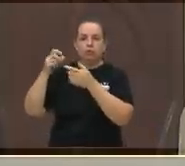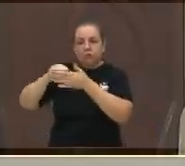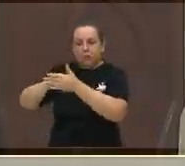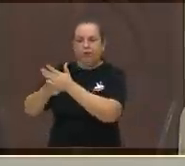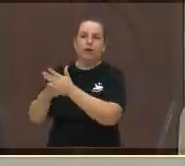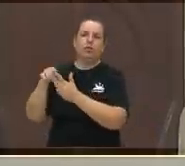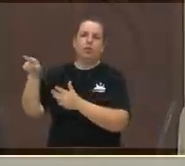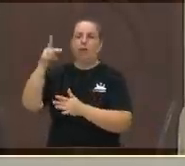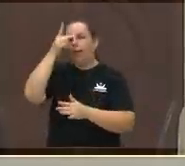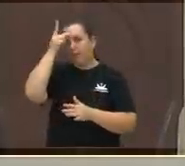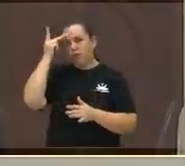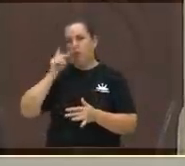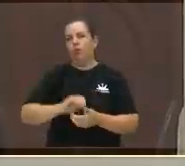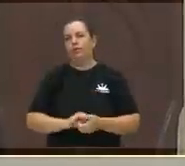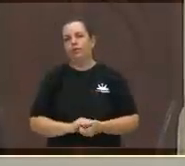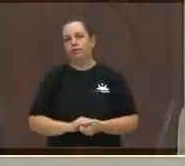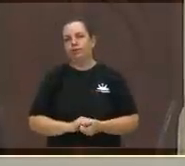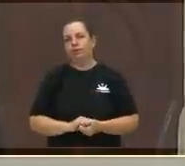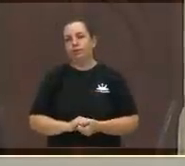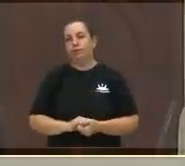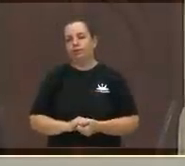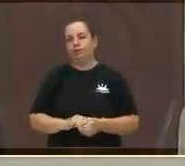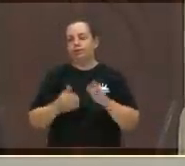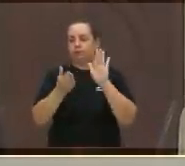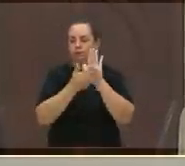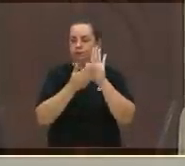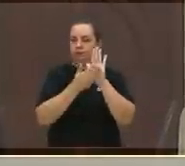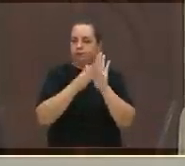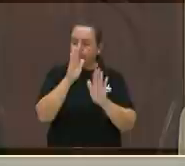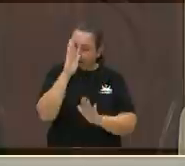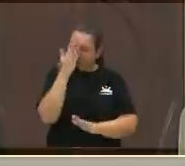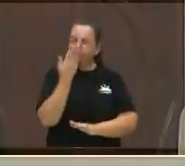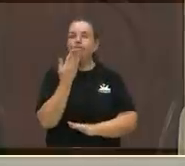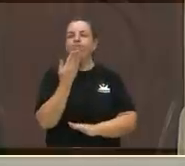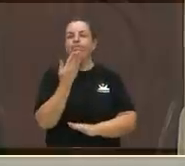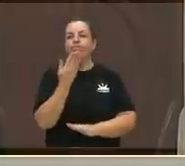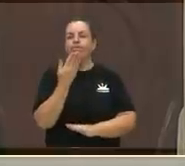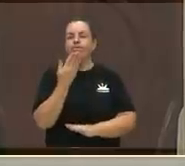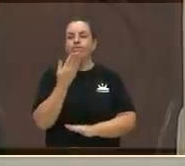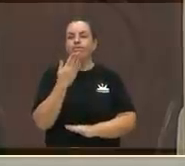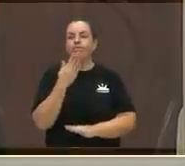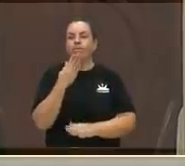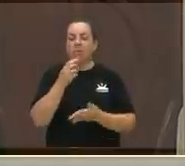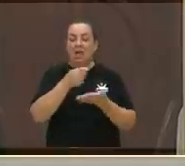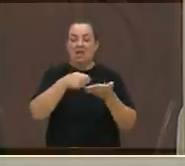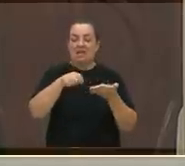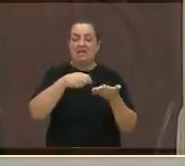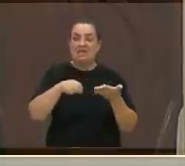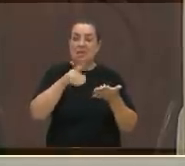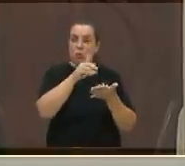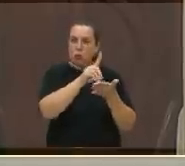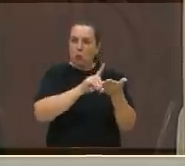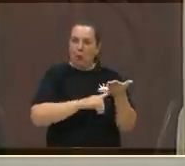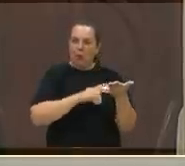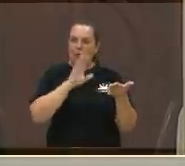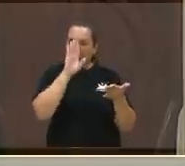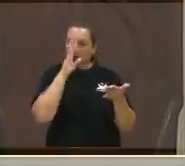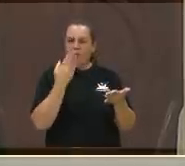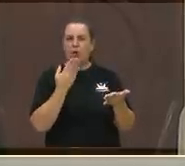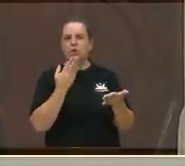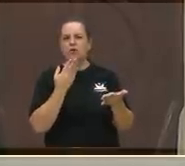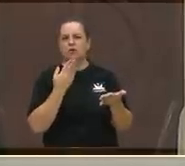aí e jurar falso e assinando documentos falsos